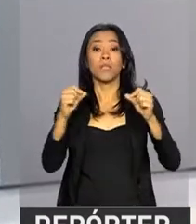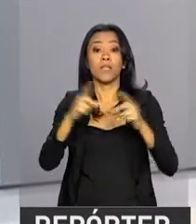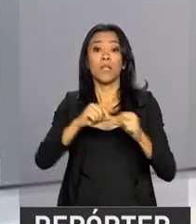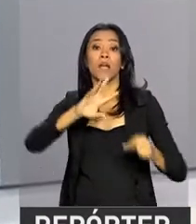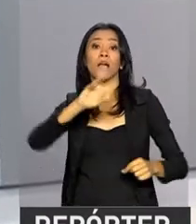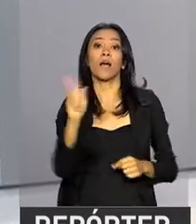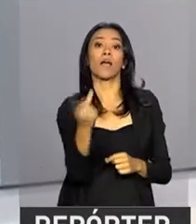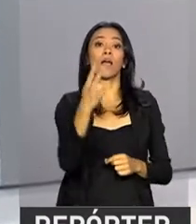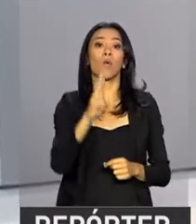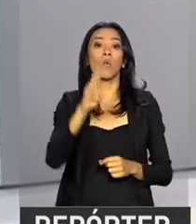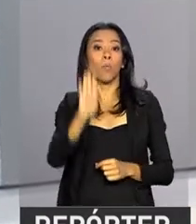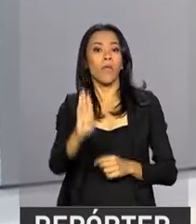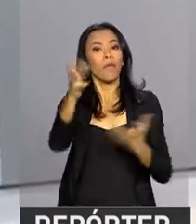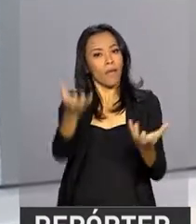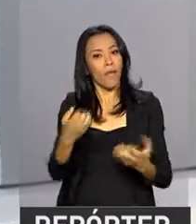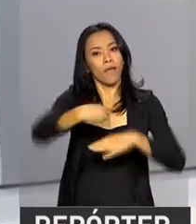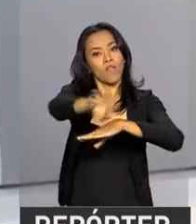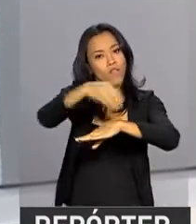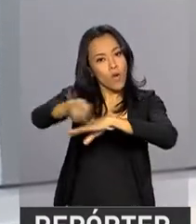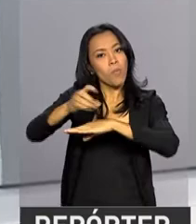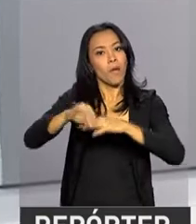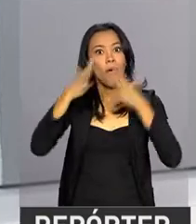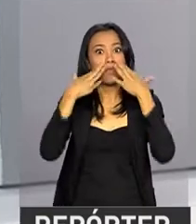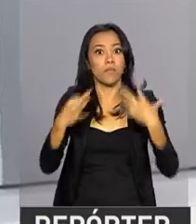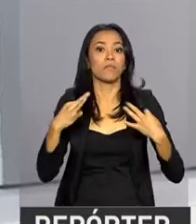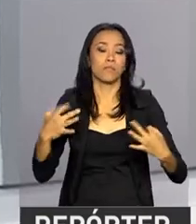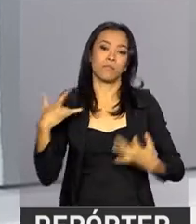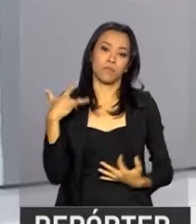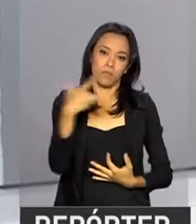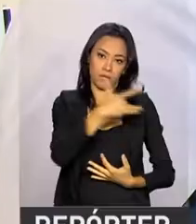a população a ficar mais atenta à própria saúde.